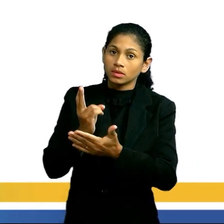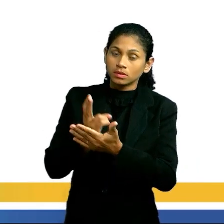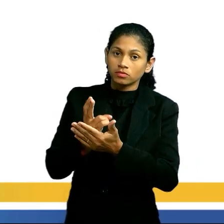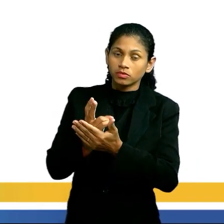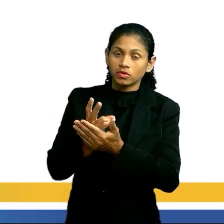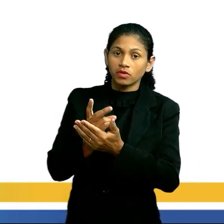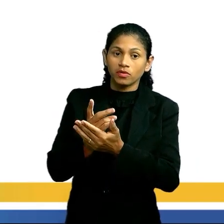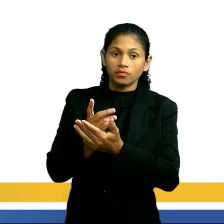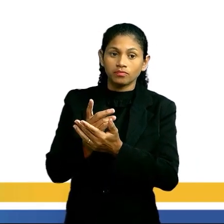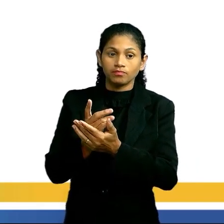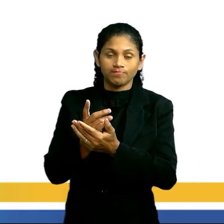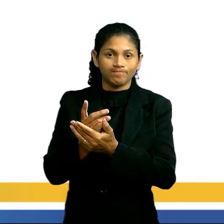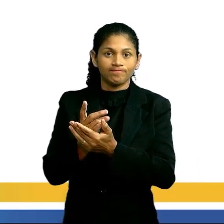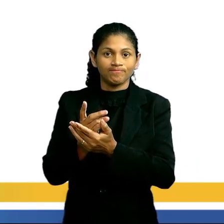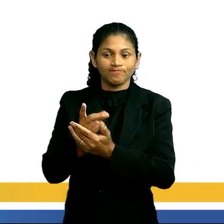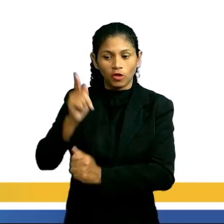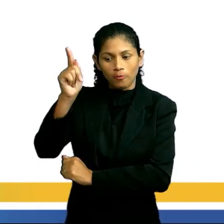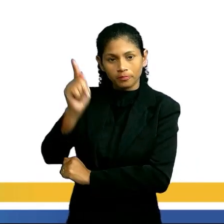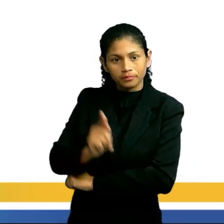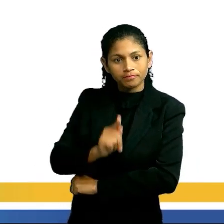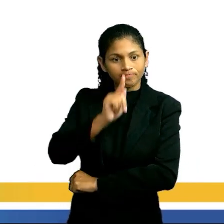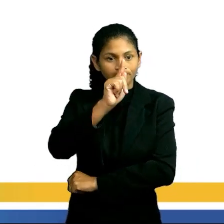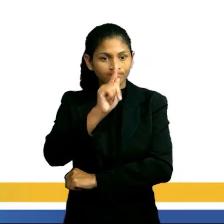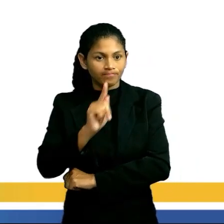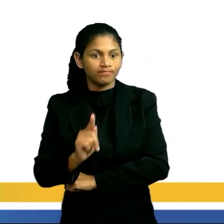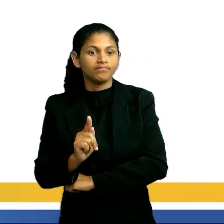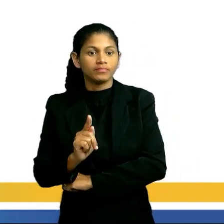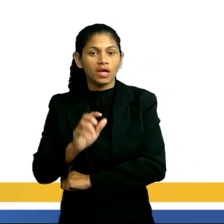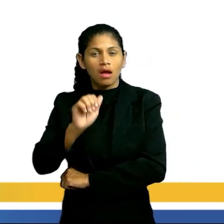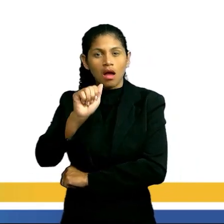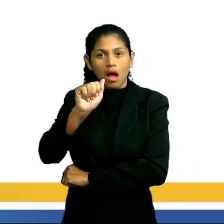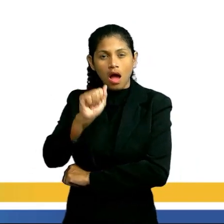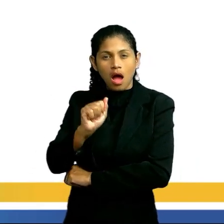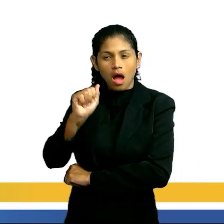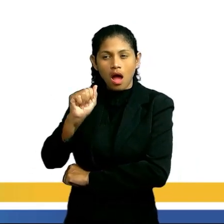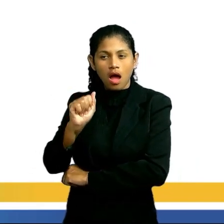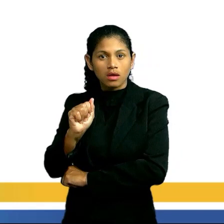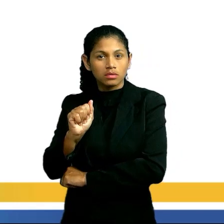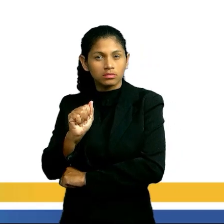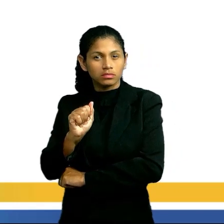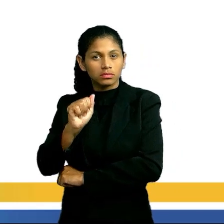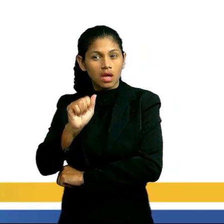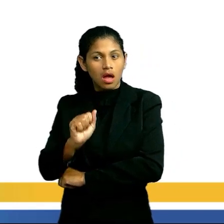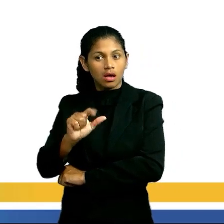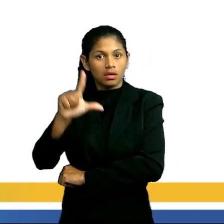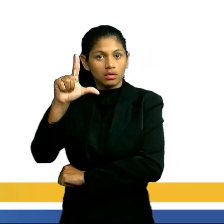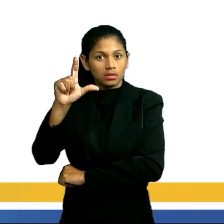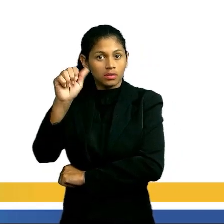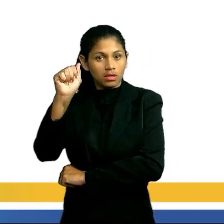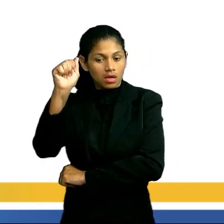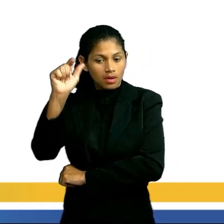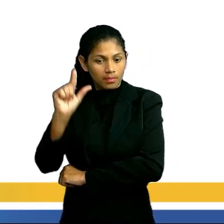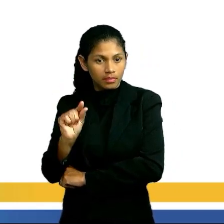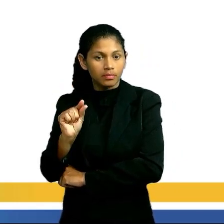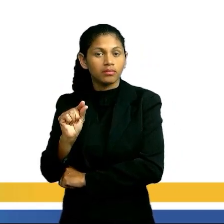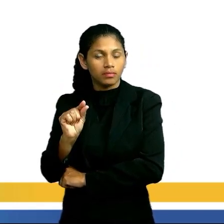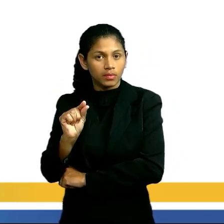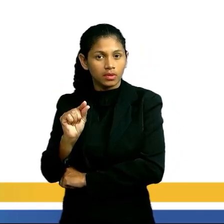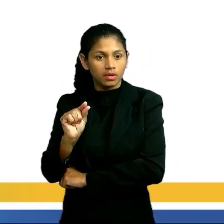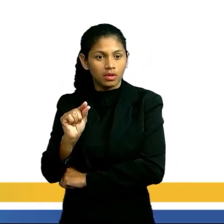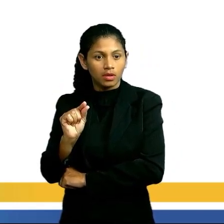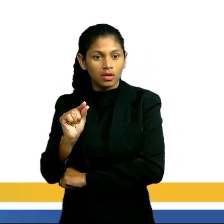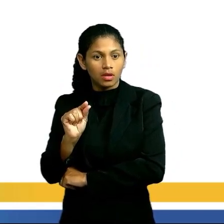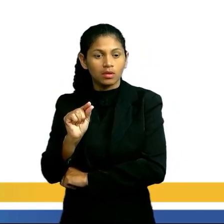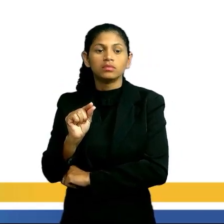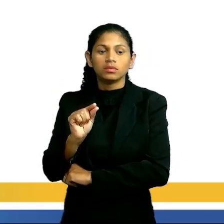cruzarmos indivíduo azão, azinho com indivíduo azão, azinho, lembrem da primeira lei de Mendel.